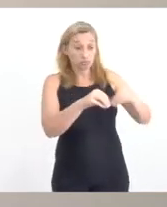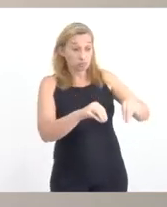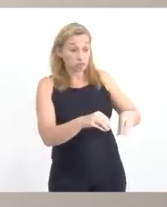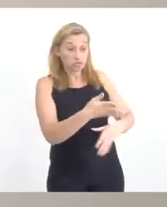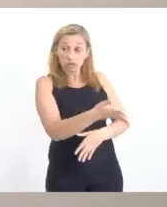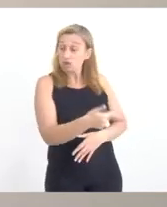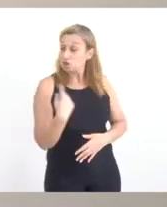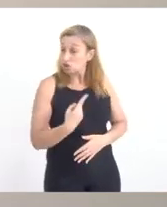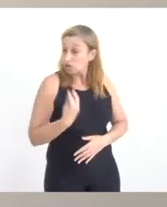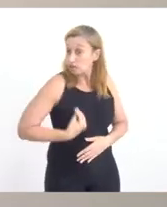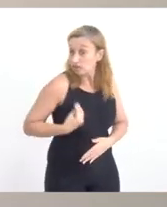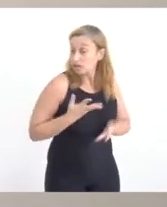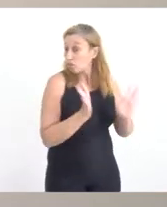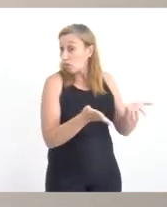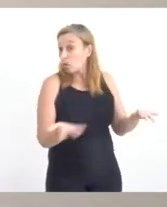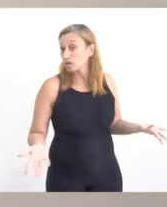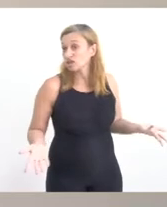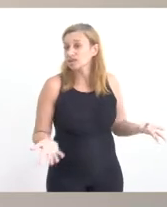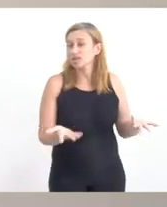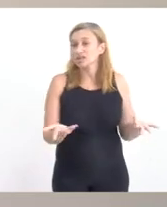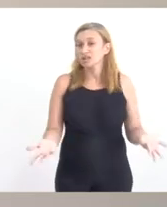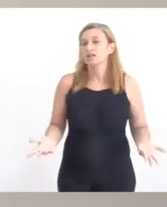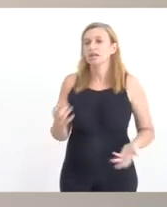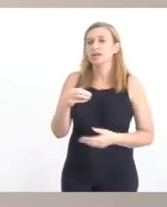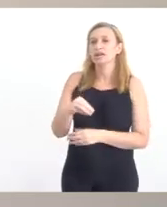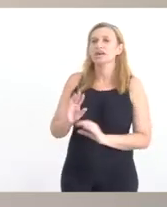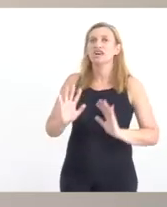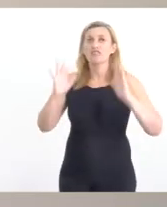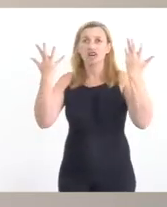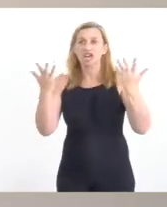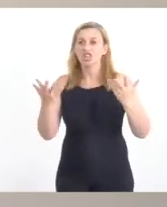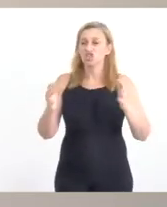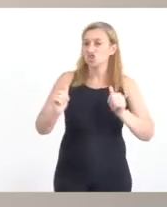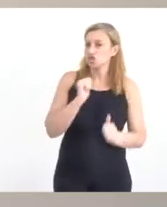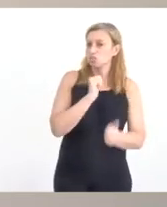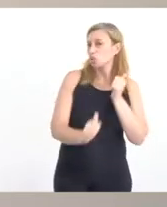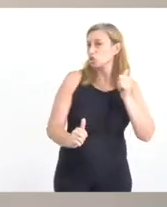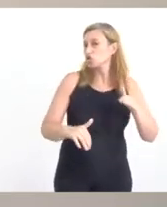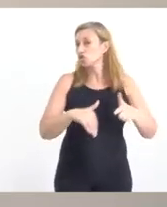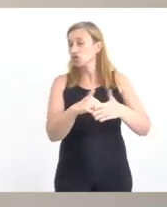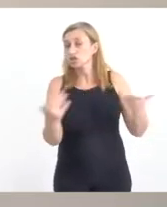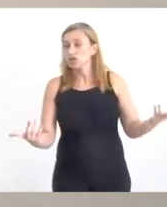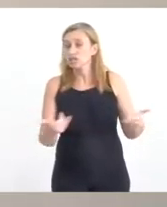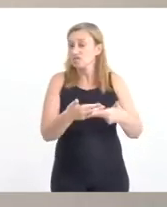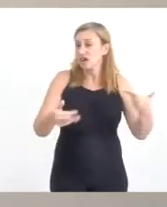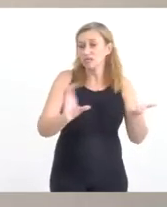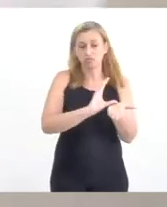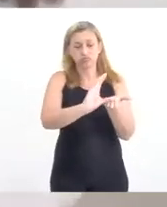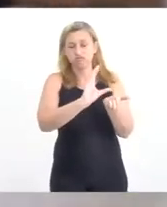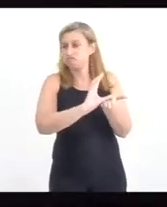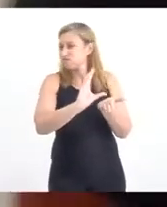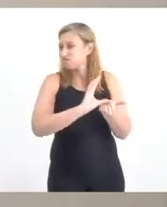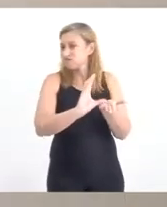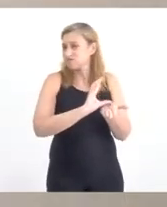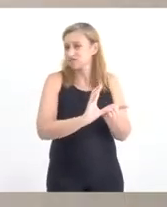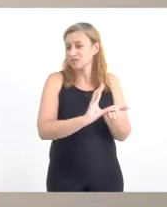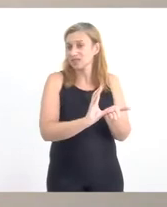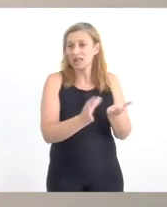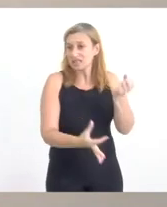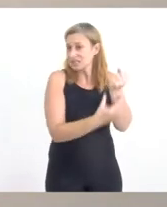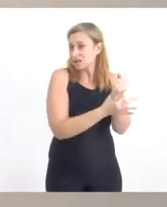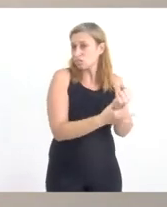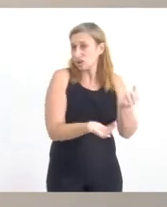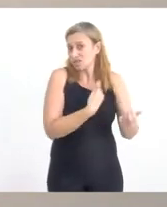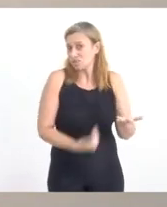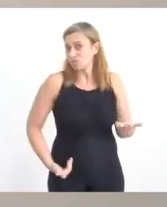nós estamos vendo hoje a gente viveu no ciclo dos megaeventos esportivos uma destinação de recursos públicos a chamada